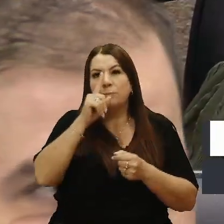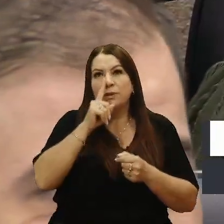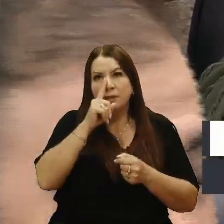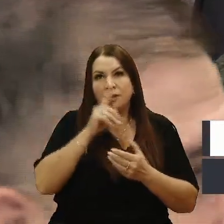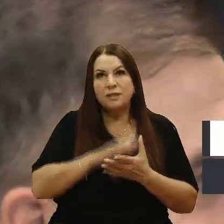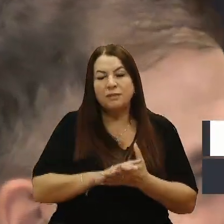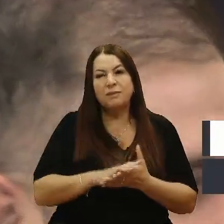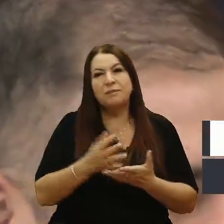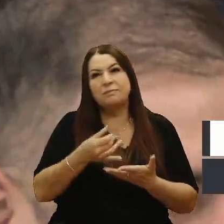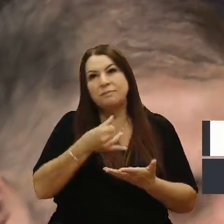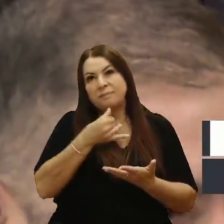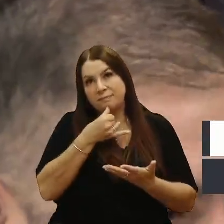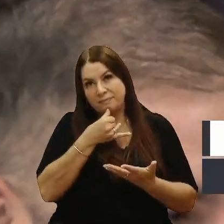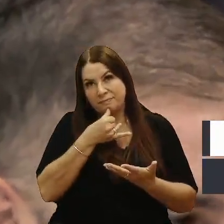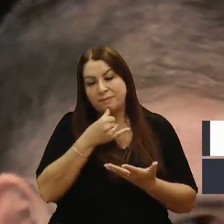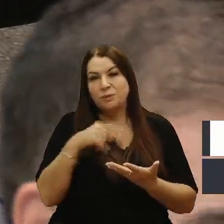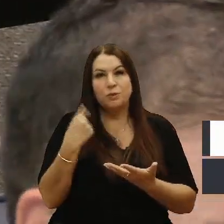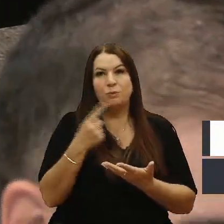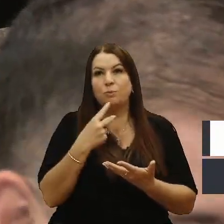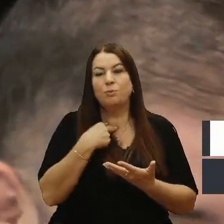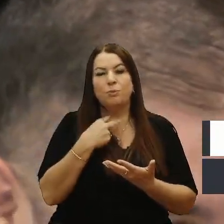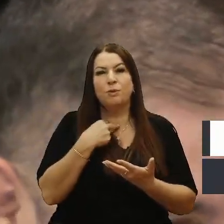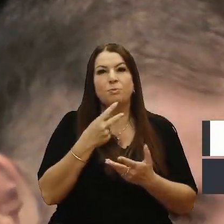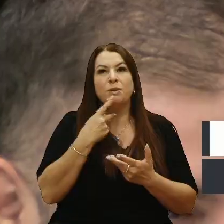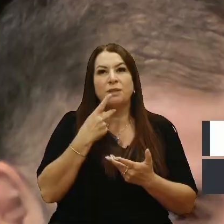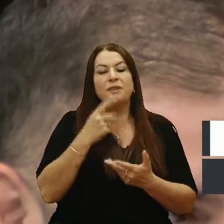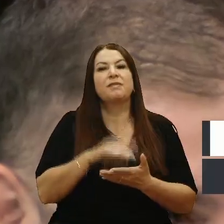obrigado. Infelizmente nós não podemos